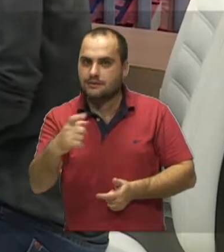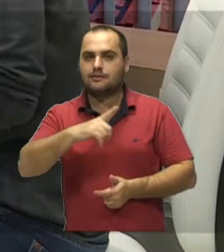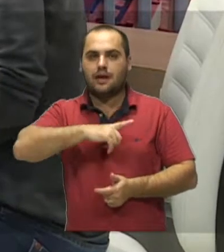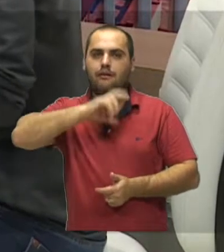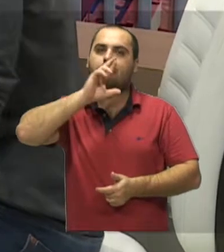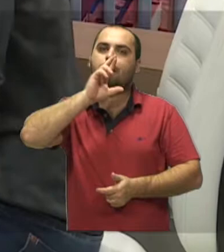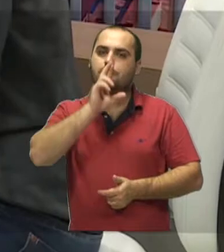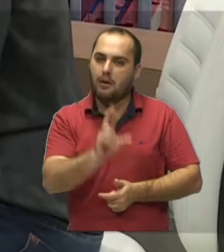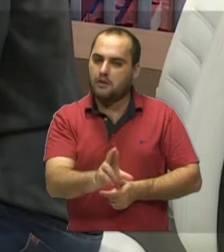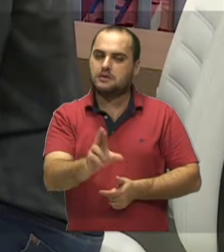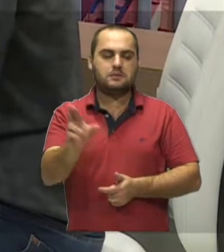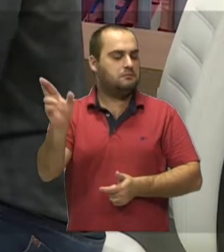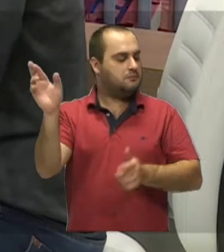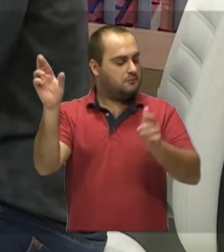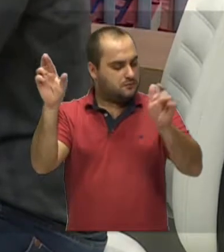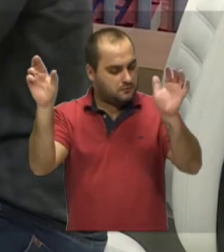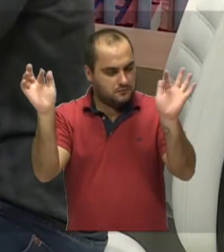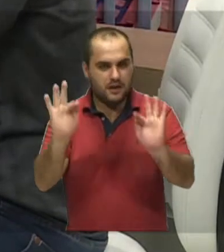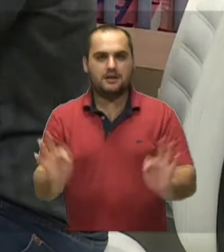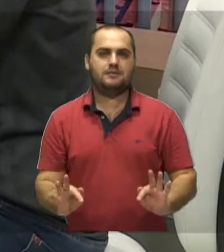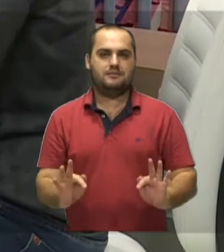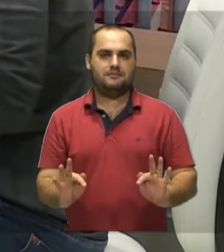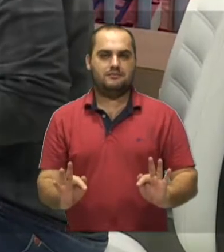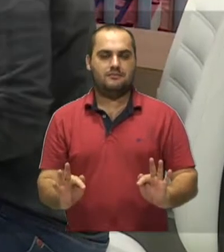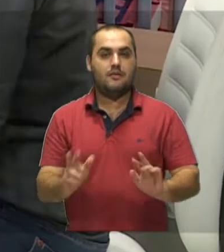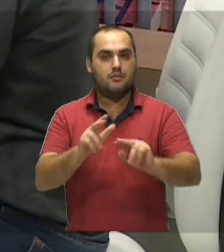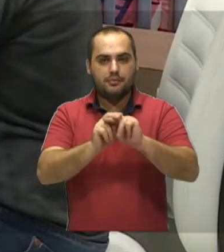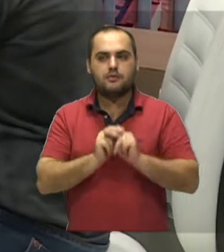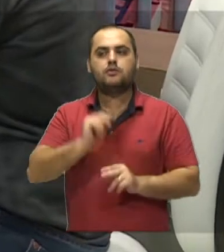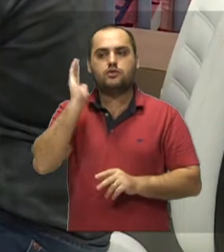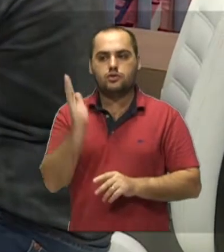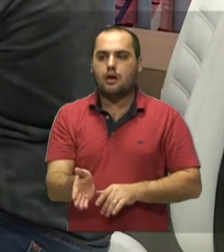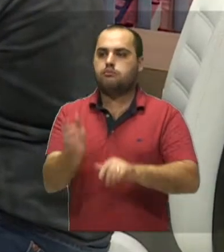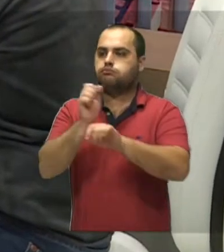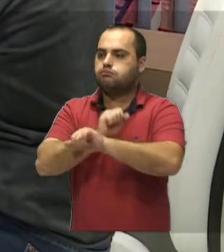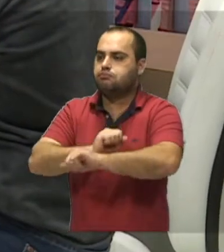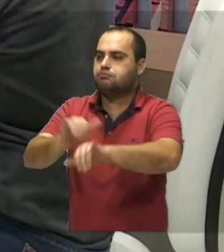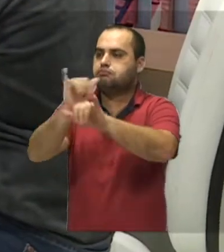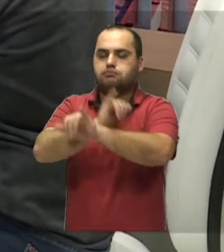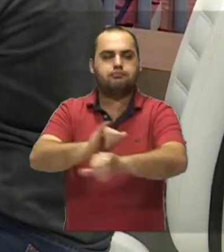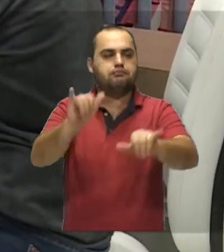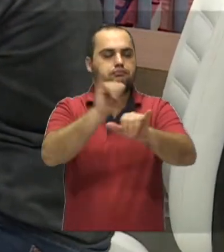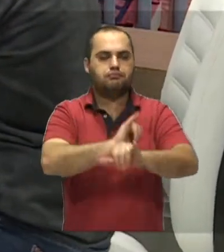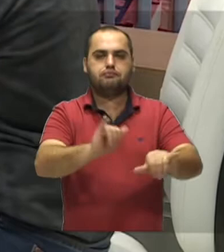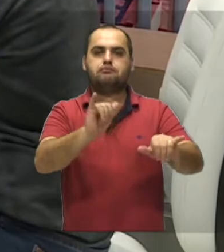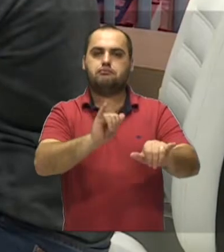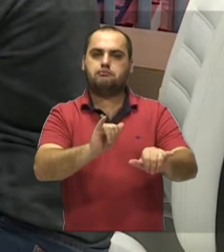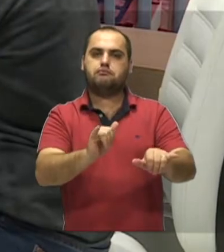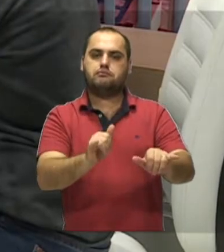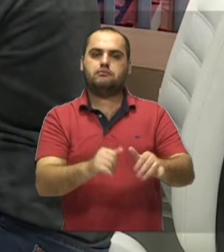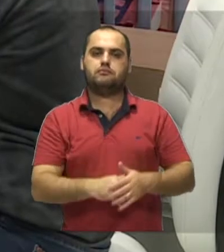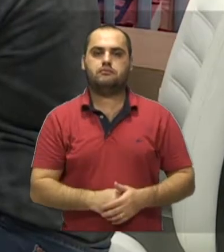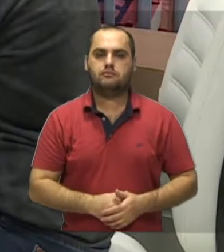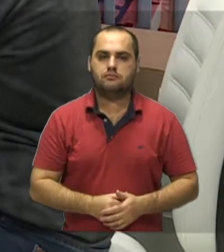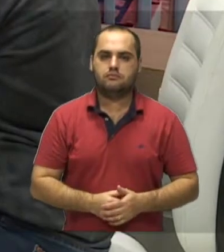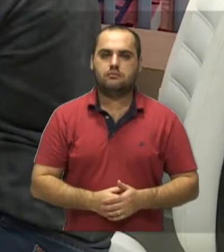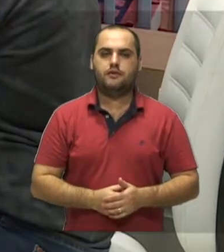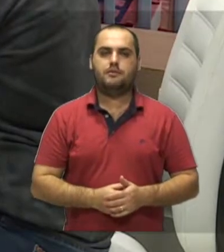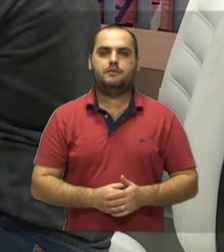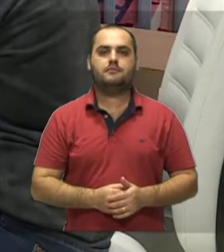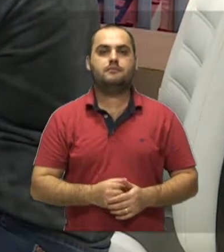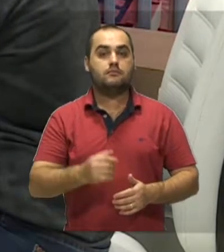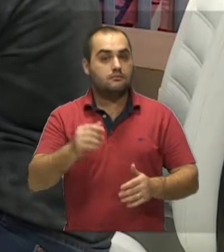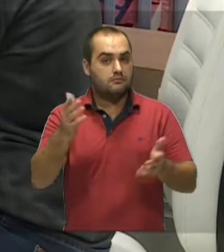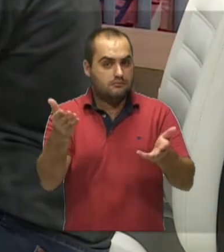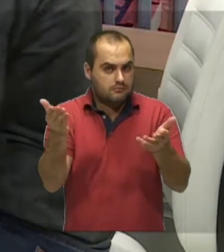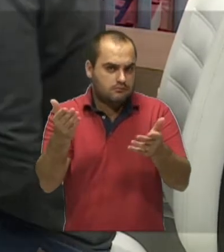gente bastante satisfatório. E aí a gente já tem divulgado ele em lugares muito legais, a gente tem tido um retorno muito bom. Giana, apresenta mais um pra gente,